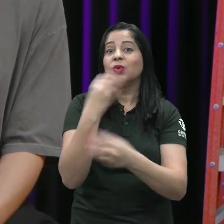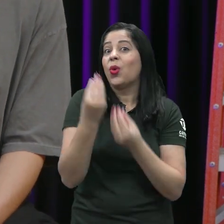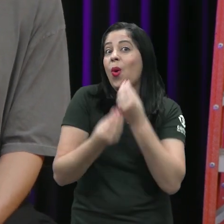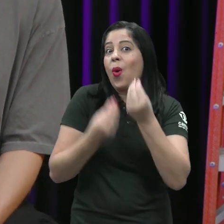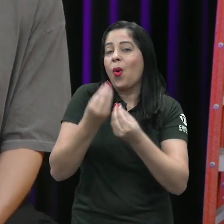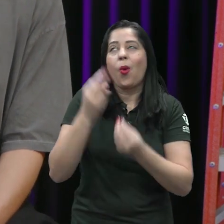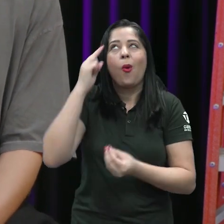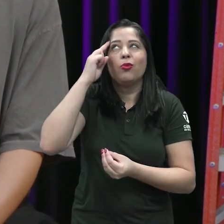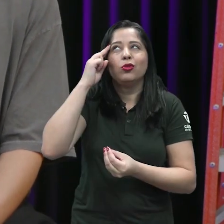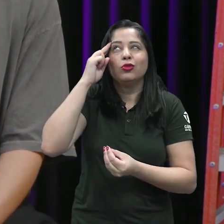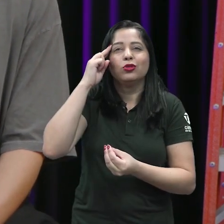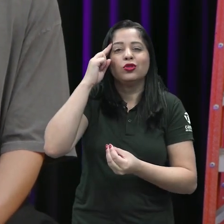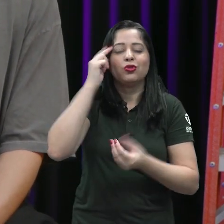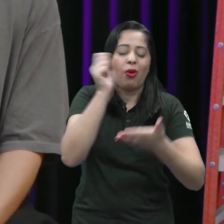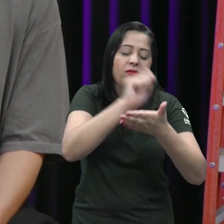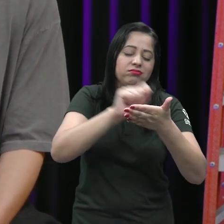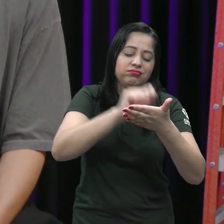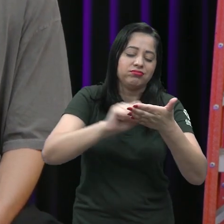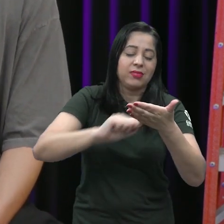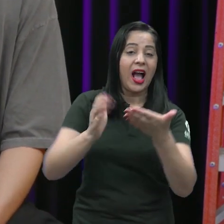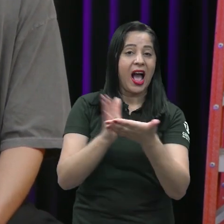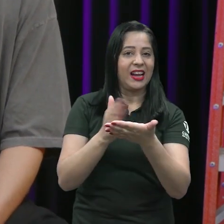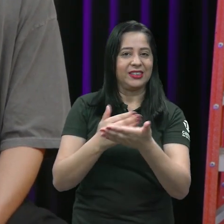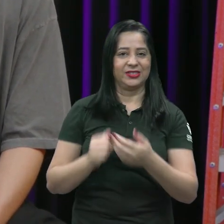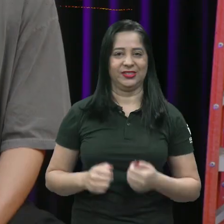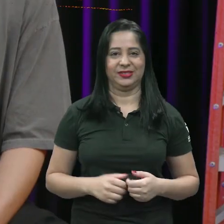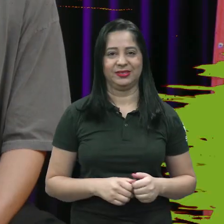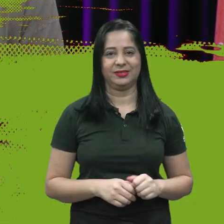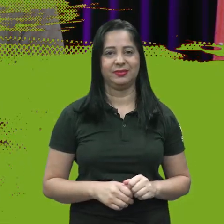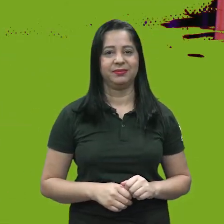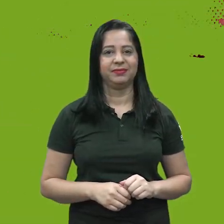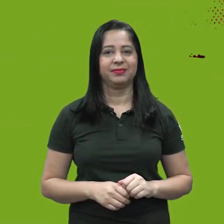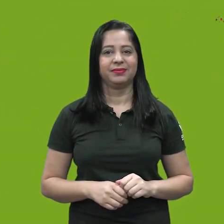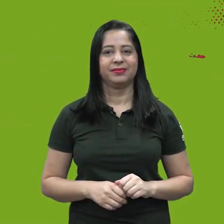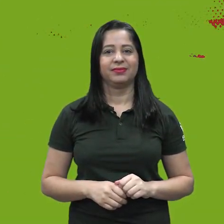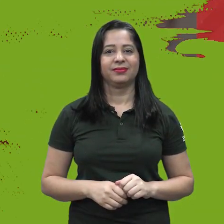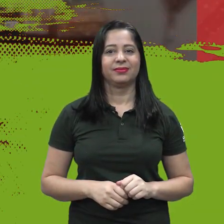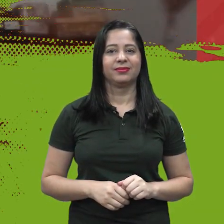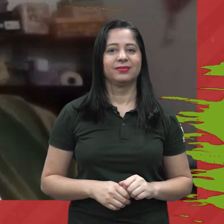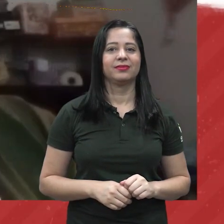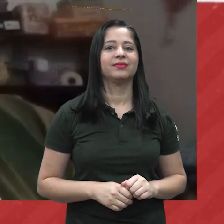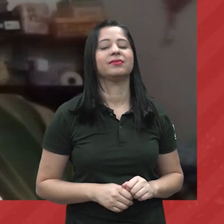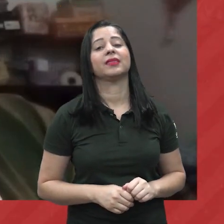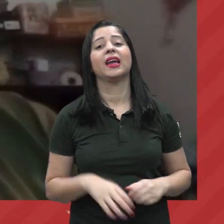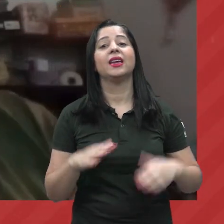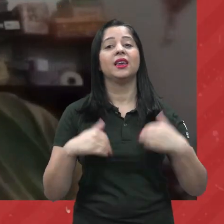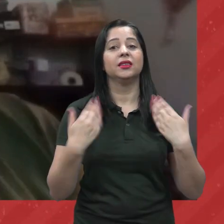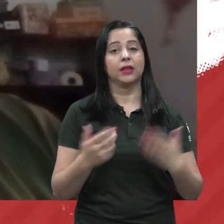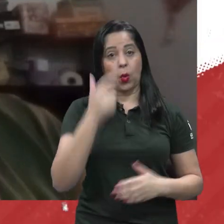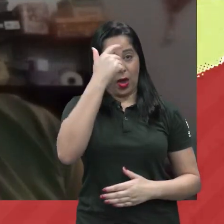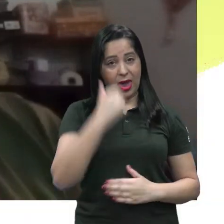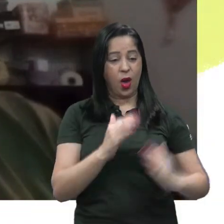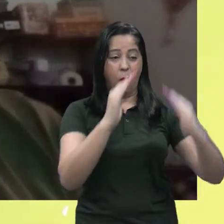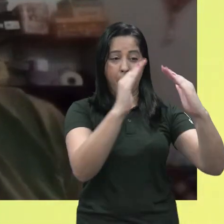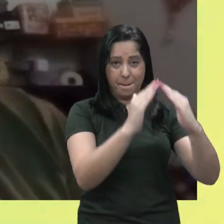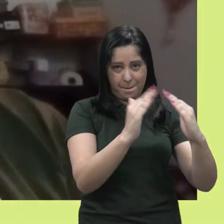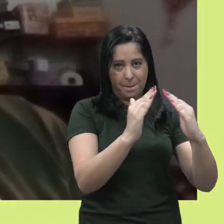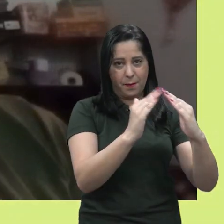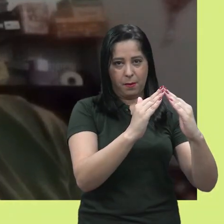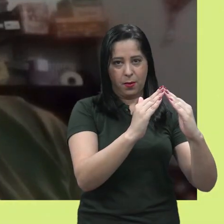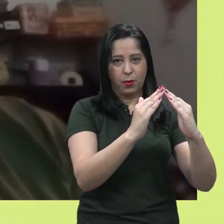foi realizar esse sonho de publicar um livro. Vamos assistir. Porque durante o tempo que eu fiquei no